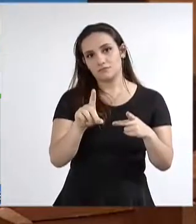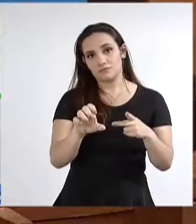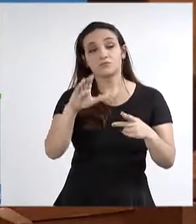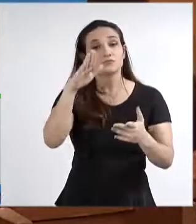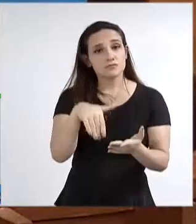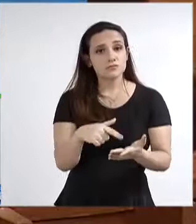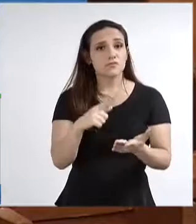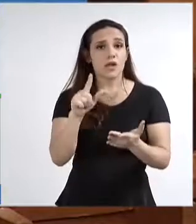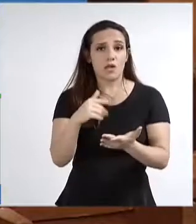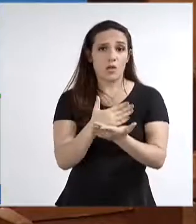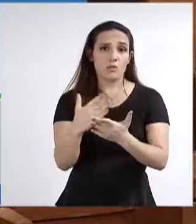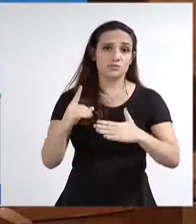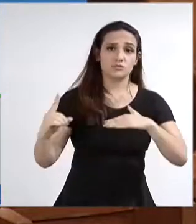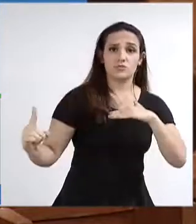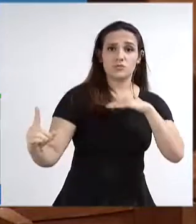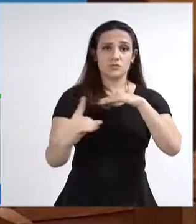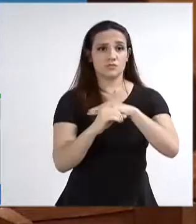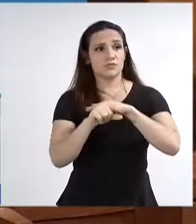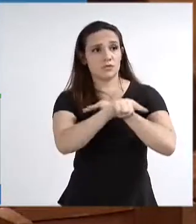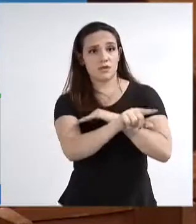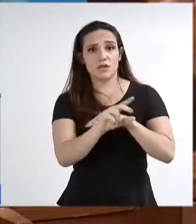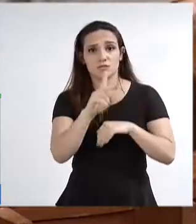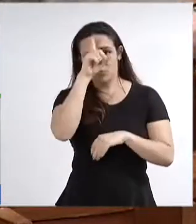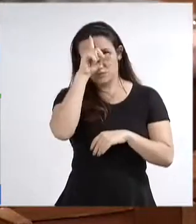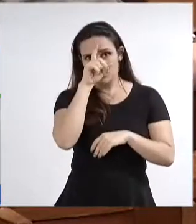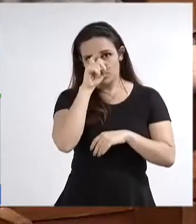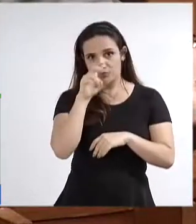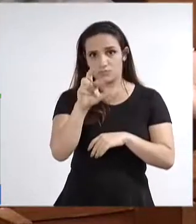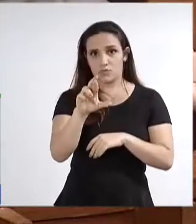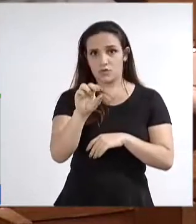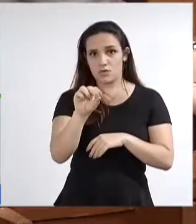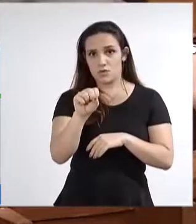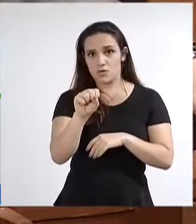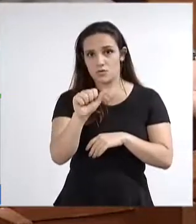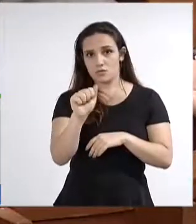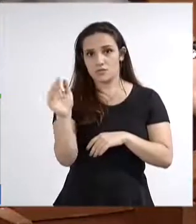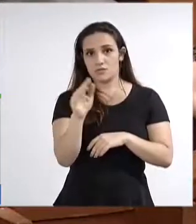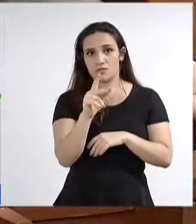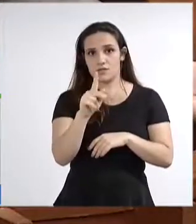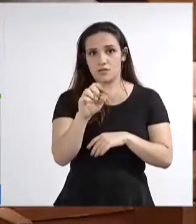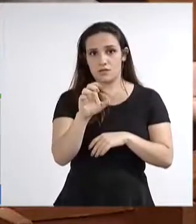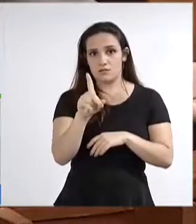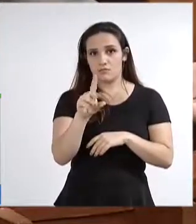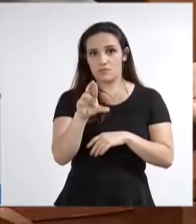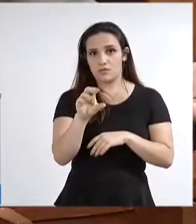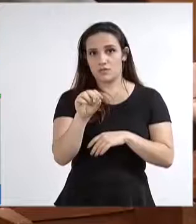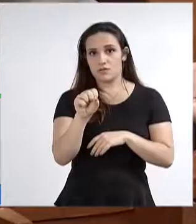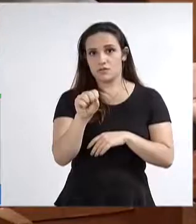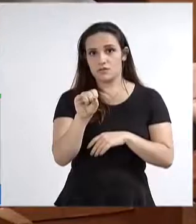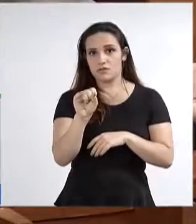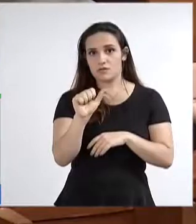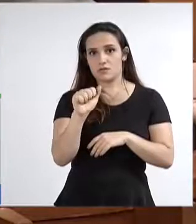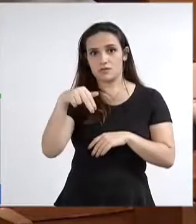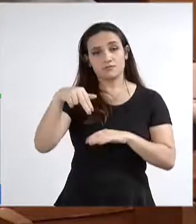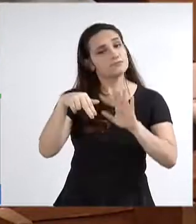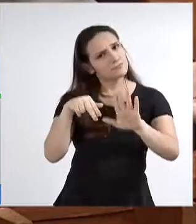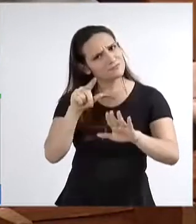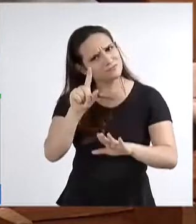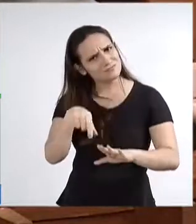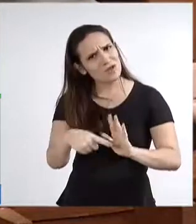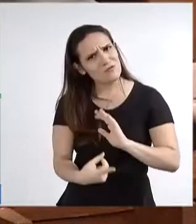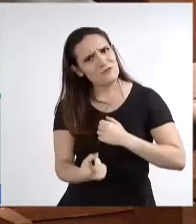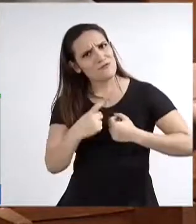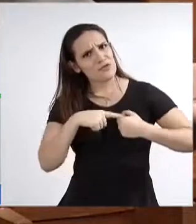Rosa Inês Pedrocian, e que volta às suas origens, deputado professor Rinaldo,